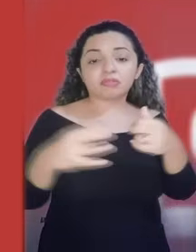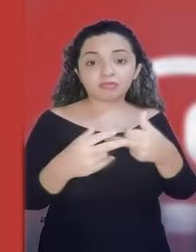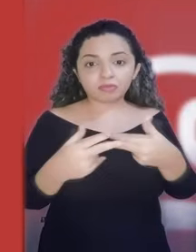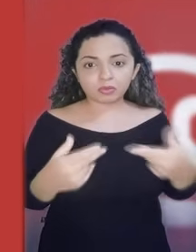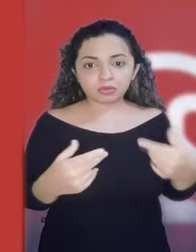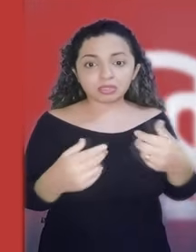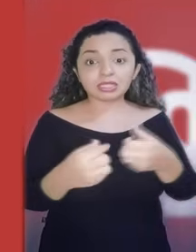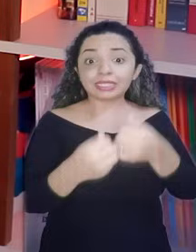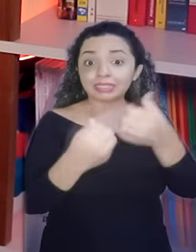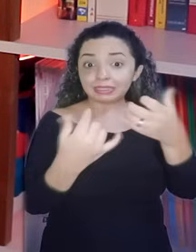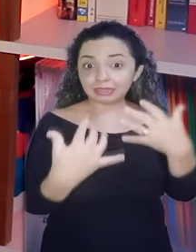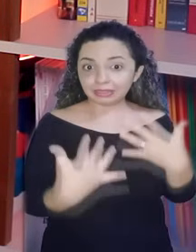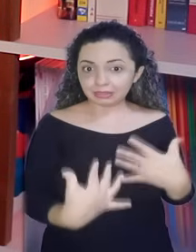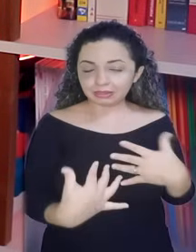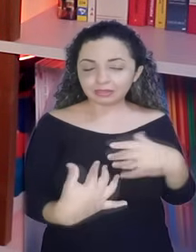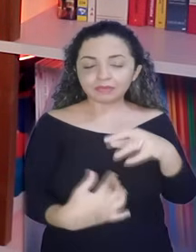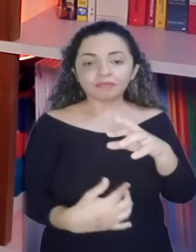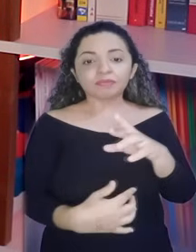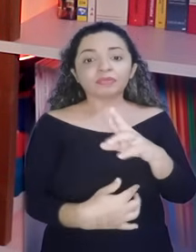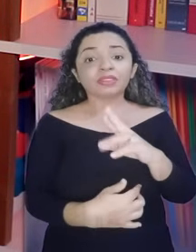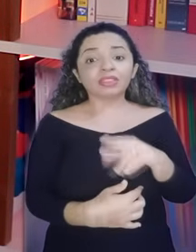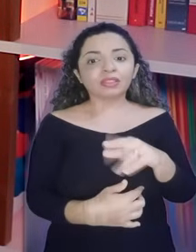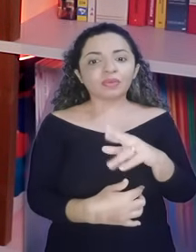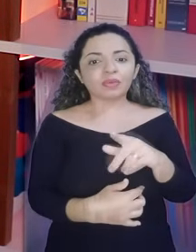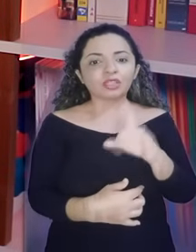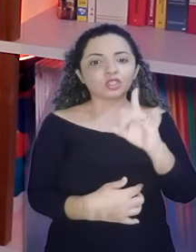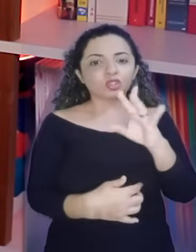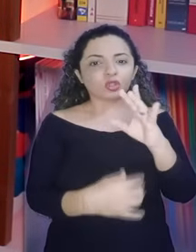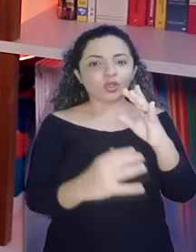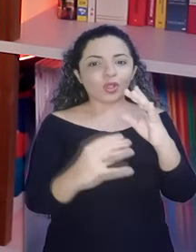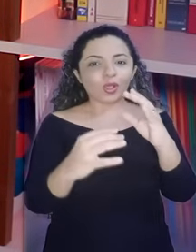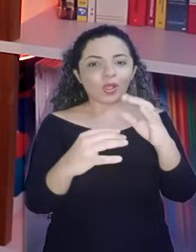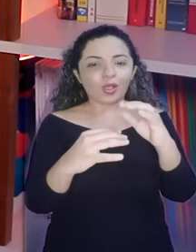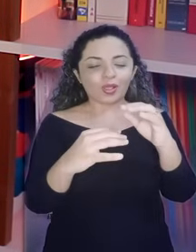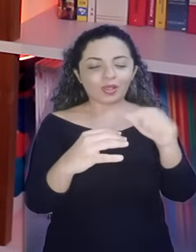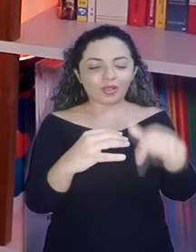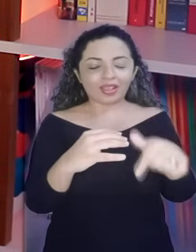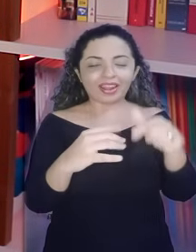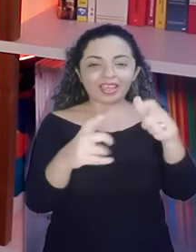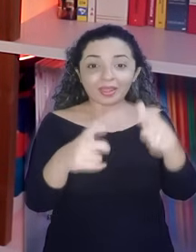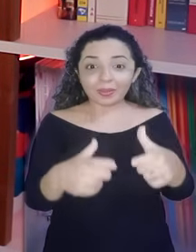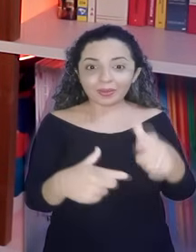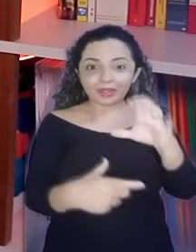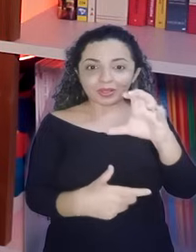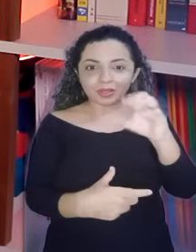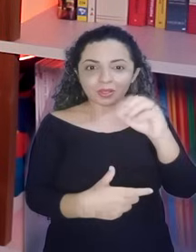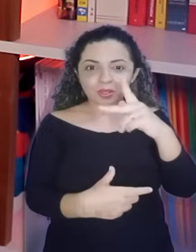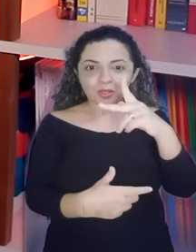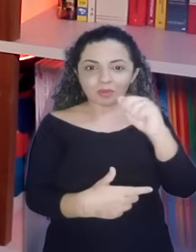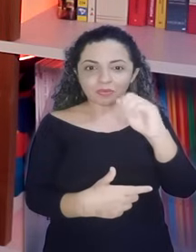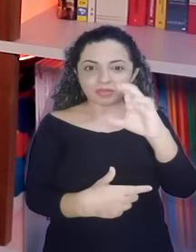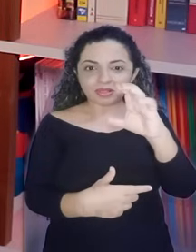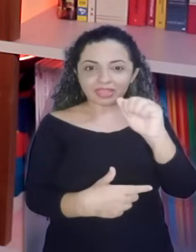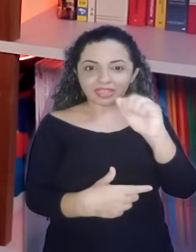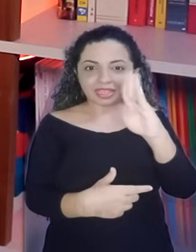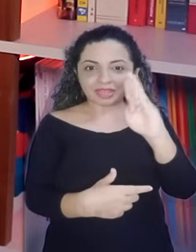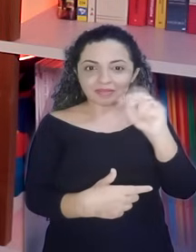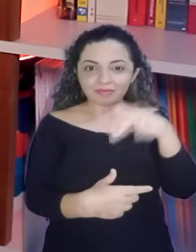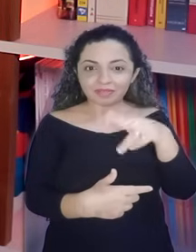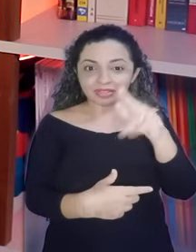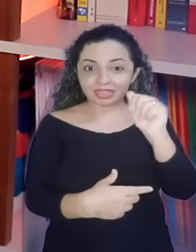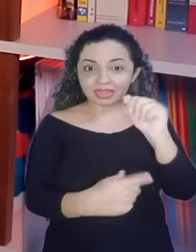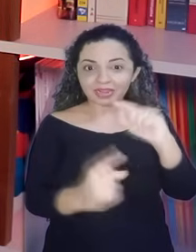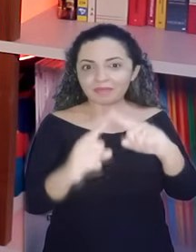urbana, que expandiria os assuntos não só ali da Copacabana, daquele extrato social em que ele pesquisa,